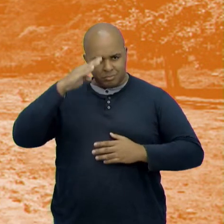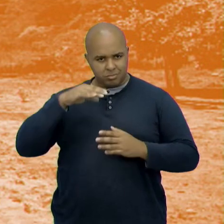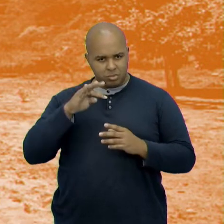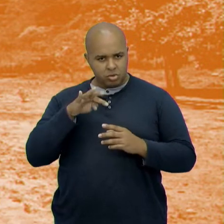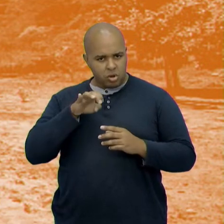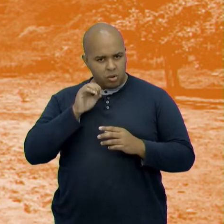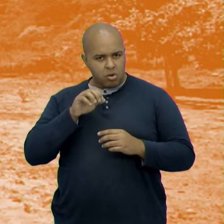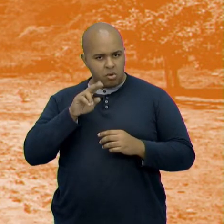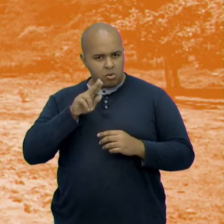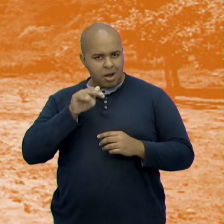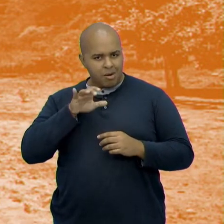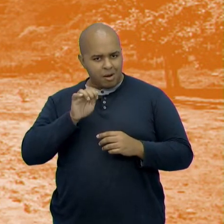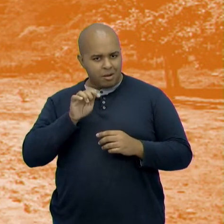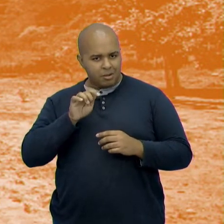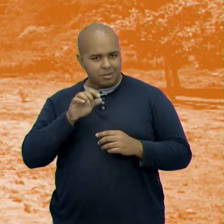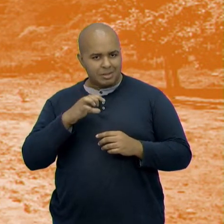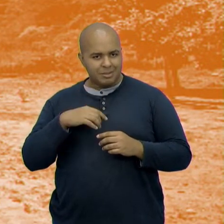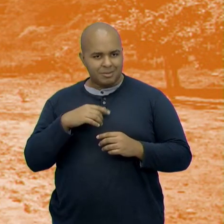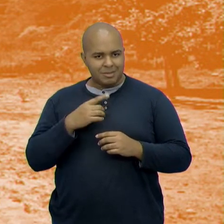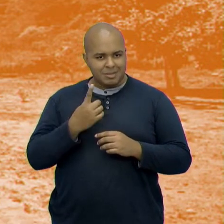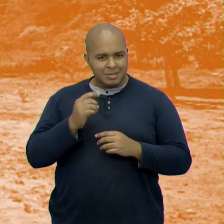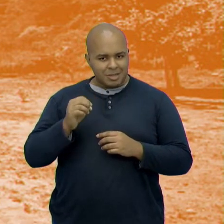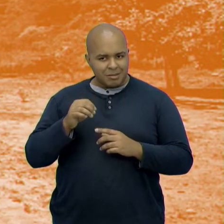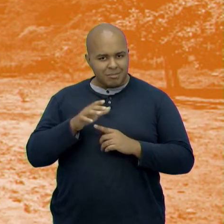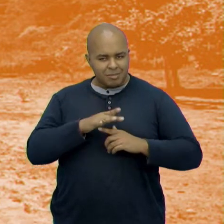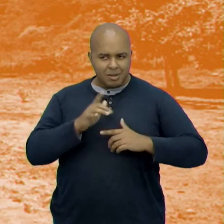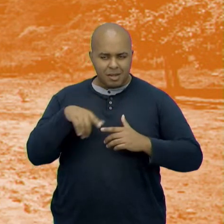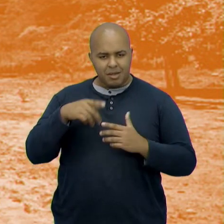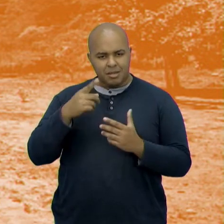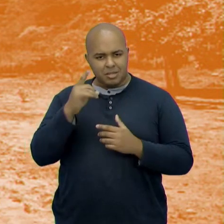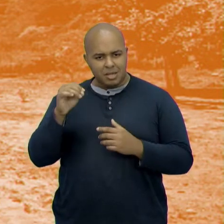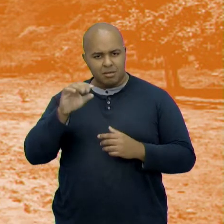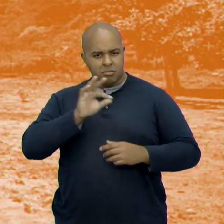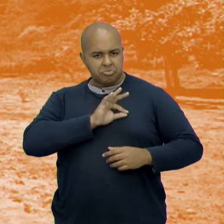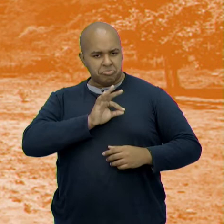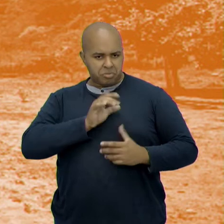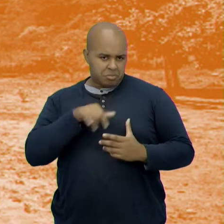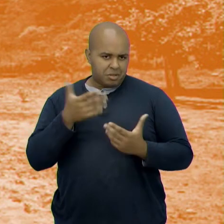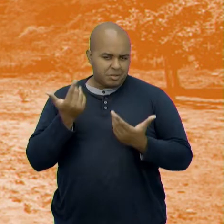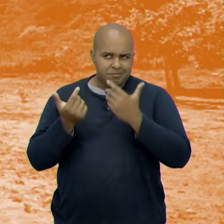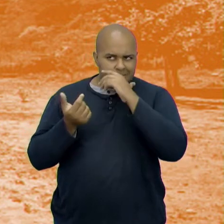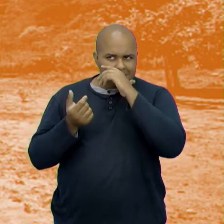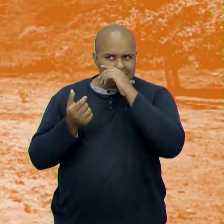chamada Uauá, com 100 praças são policiais mesmo, né?